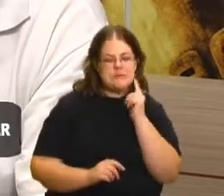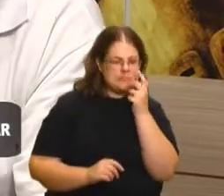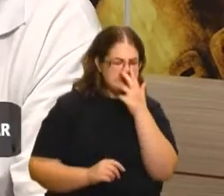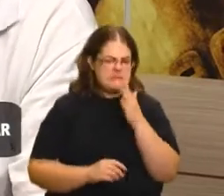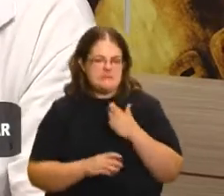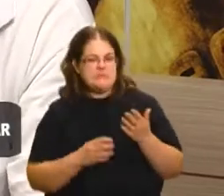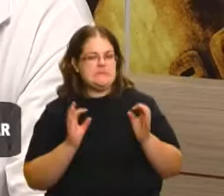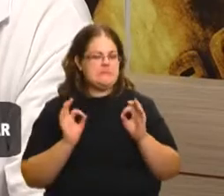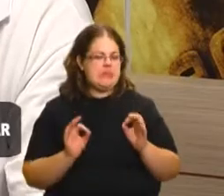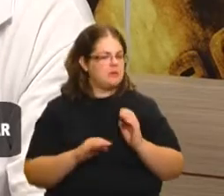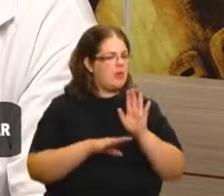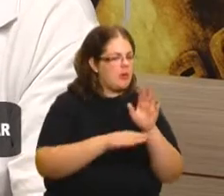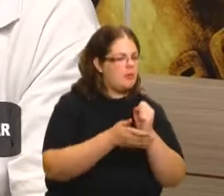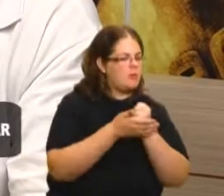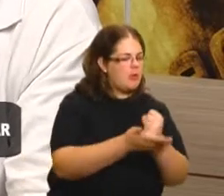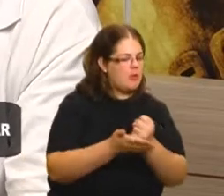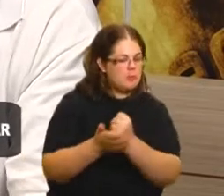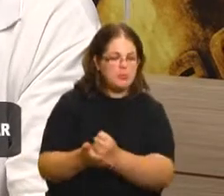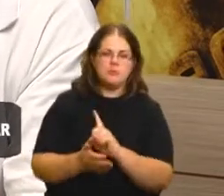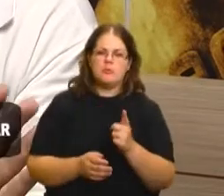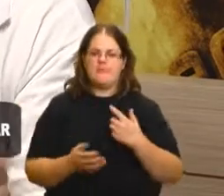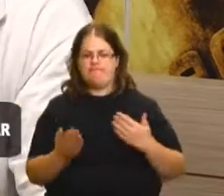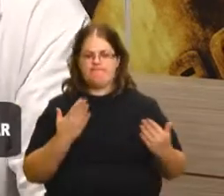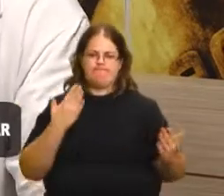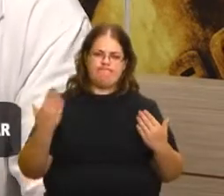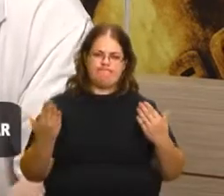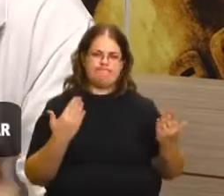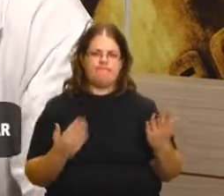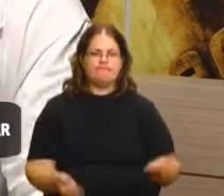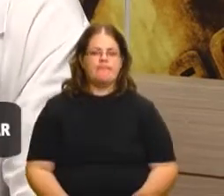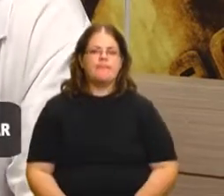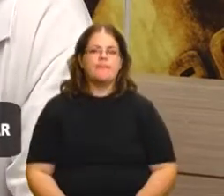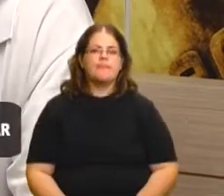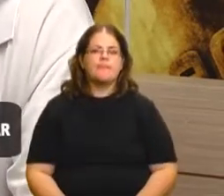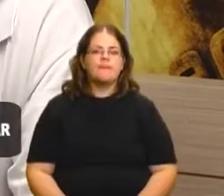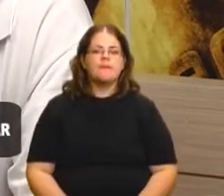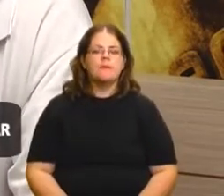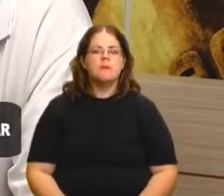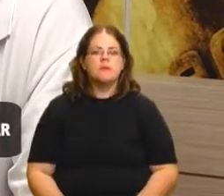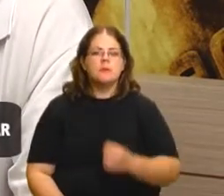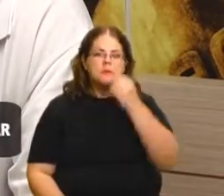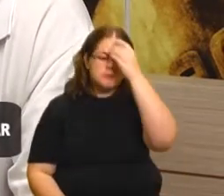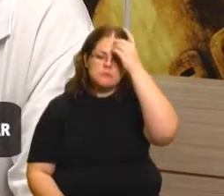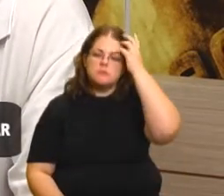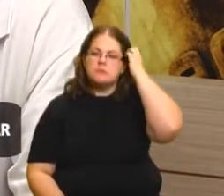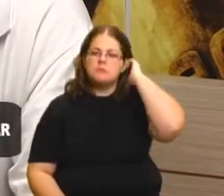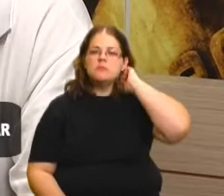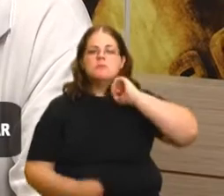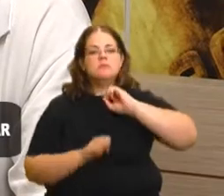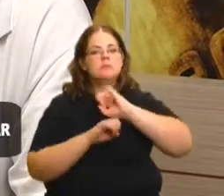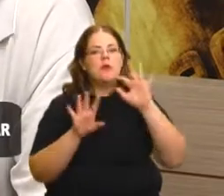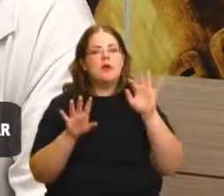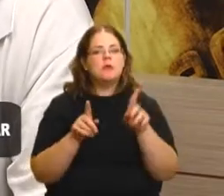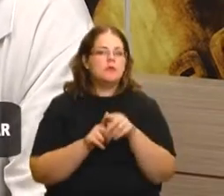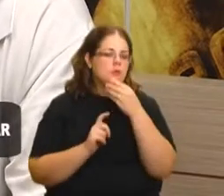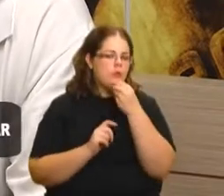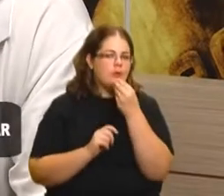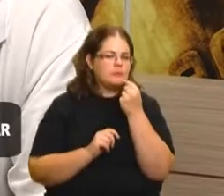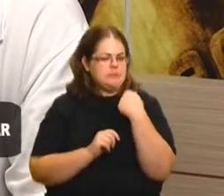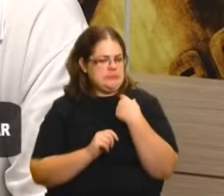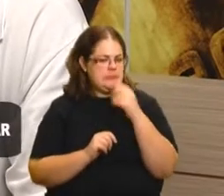ele soube ficar em cima do muro. É uma caricatura, claro. Mas é o único que foi